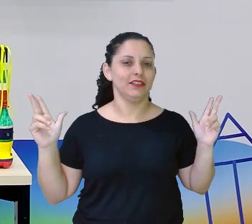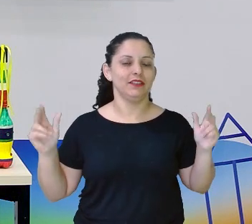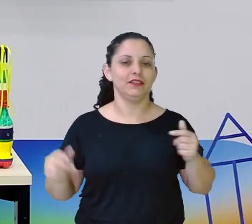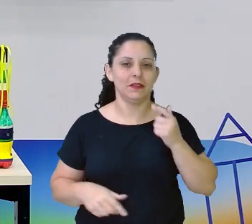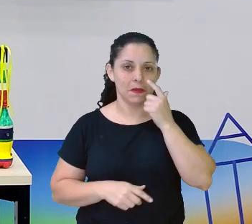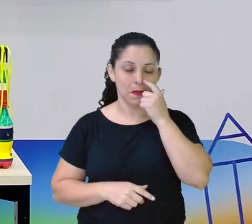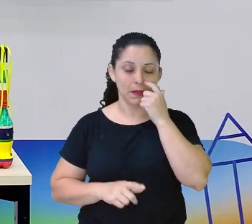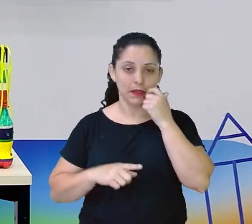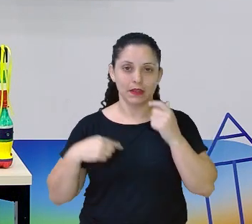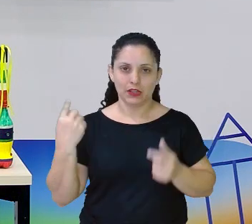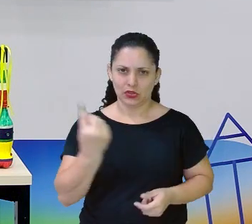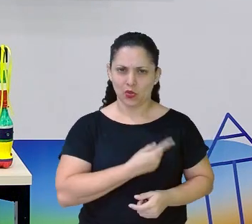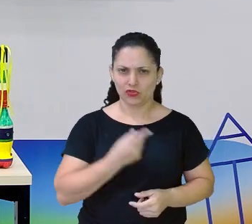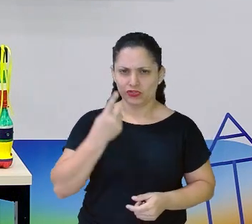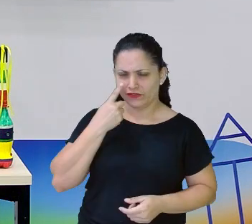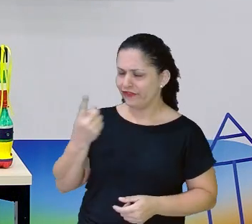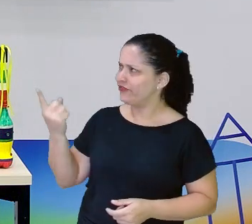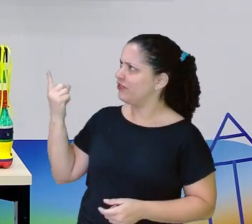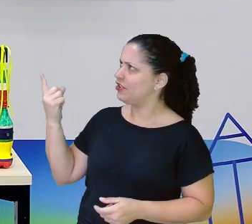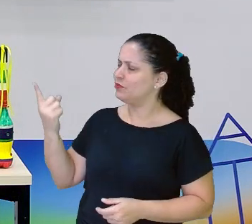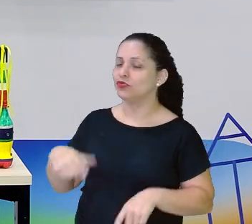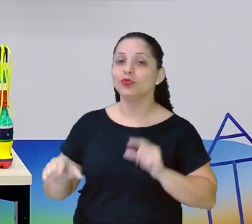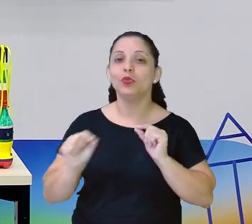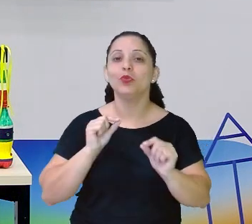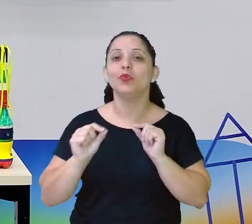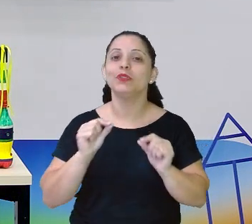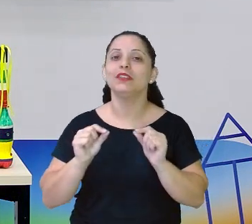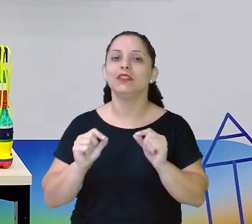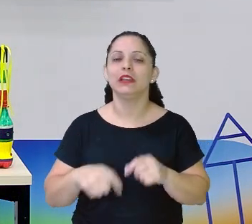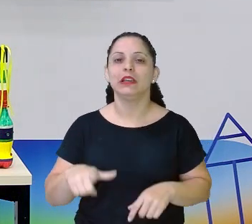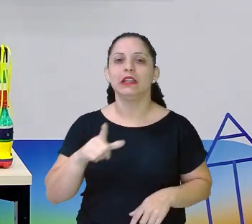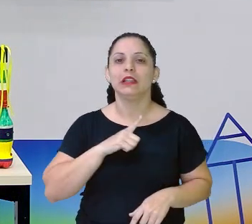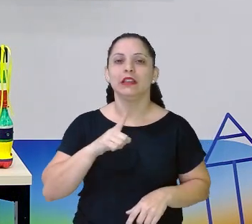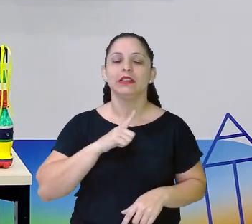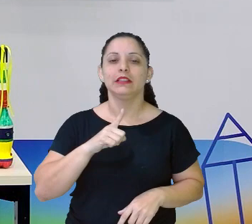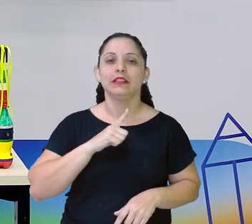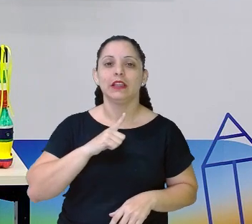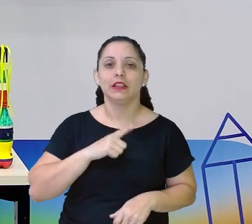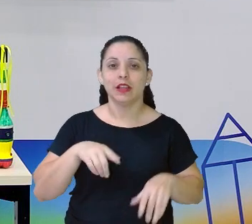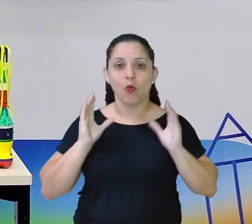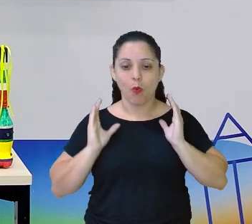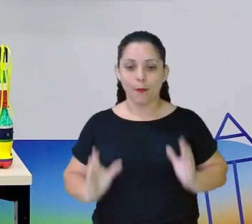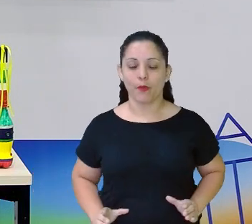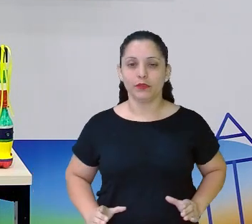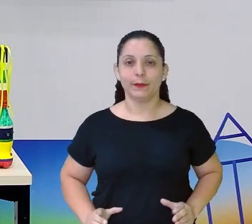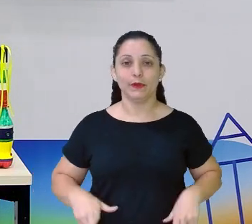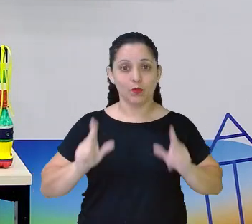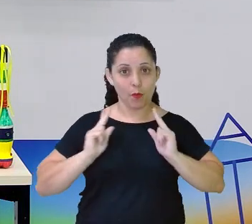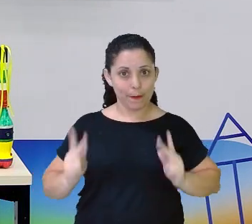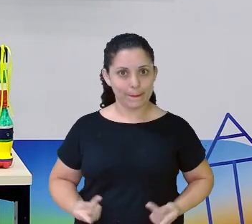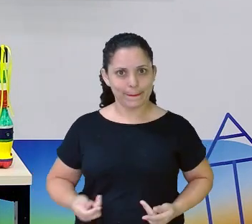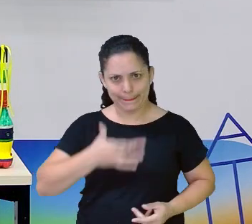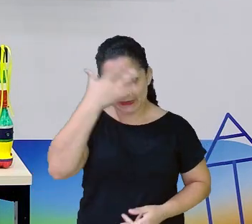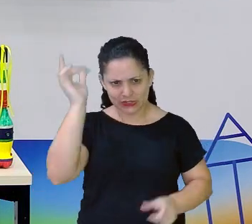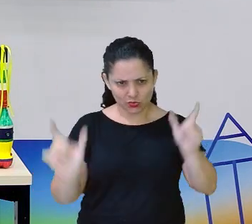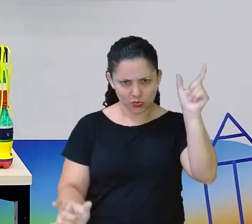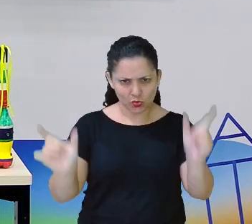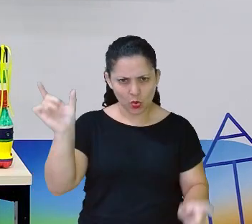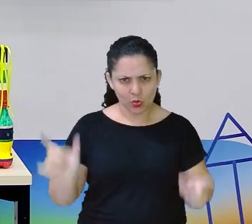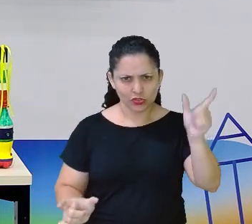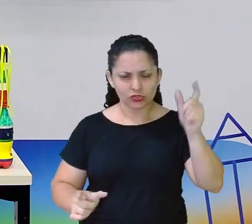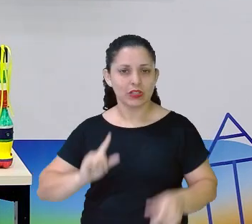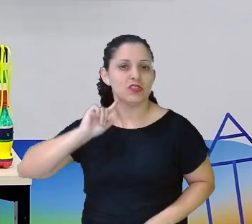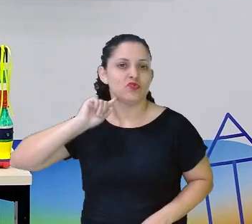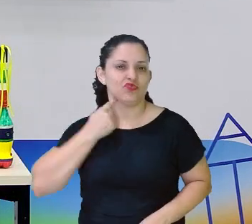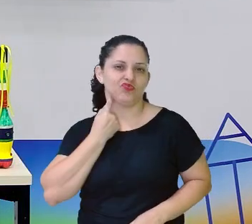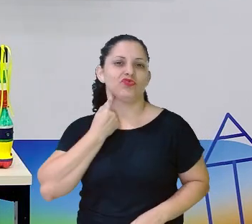que nós temos nessas imagens aí é que nós temos ações do ser humano que estão prejudicando, que estão aí poluindo